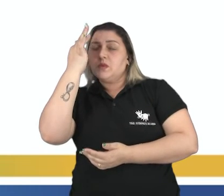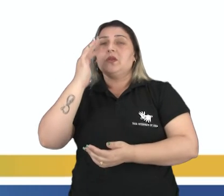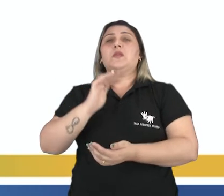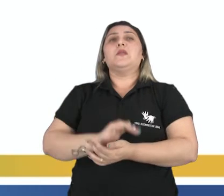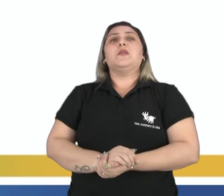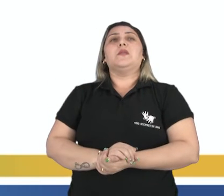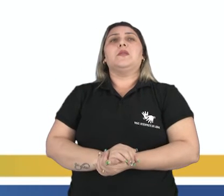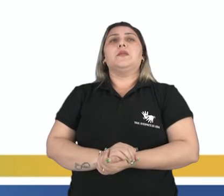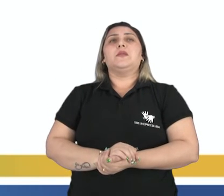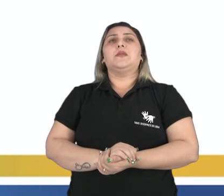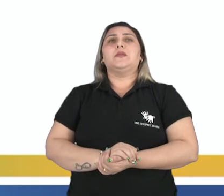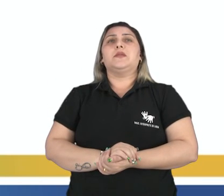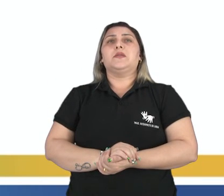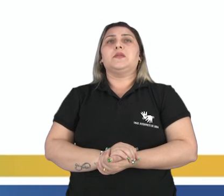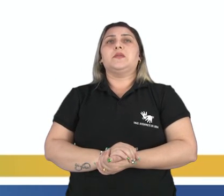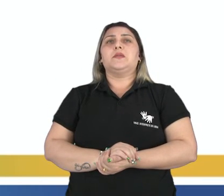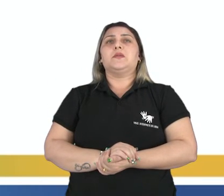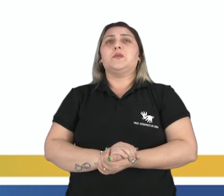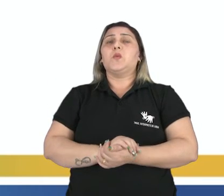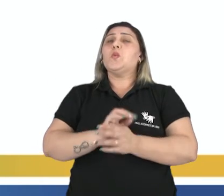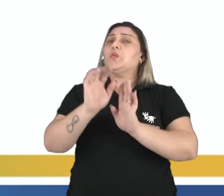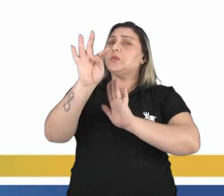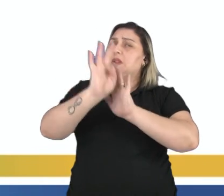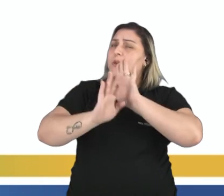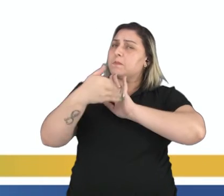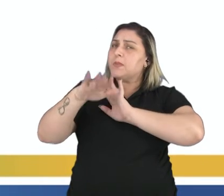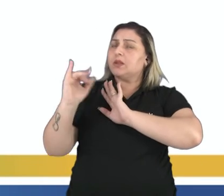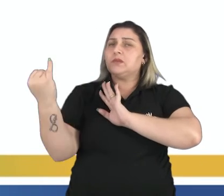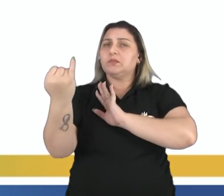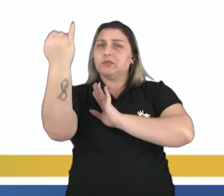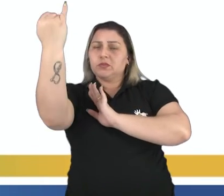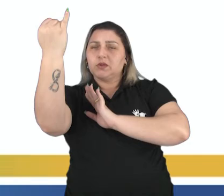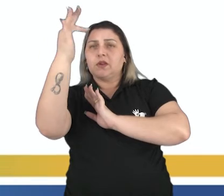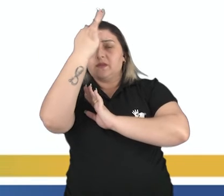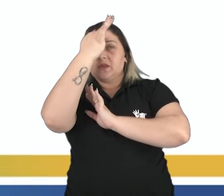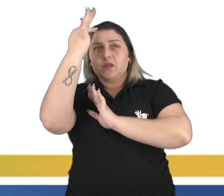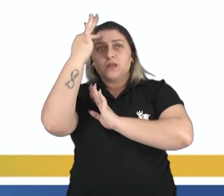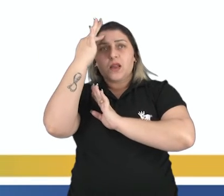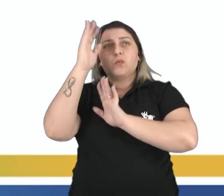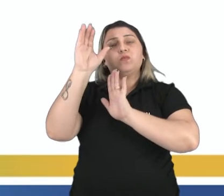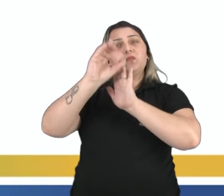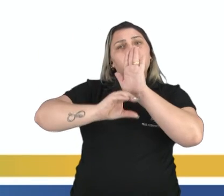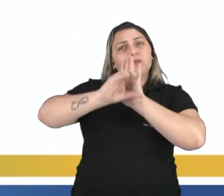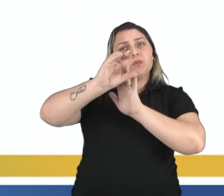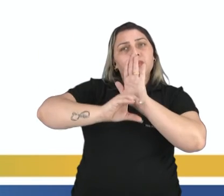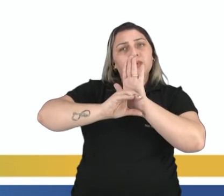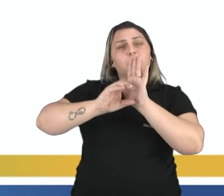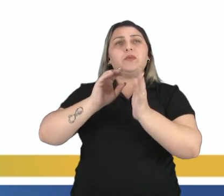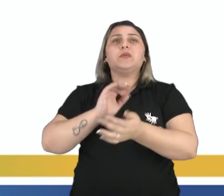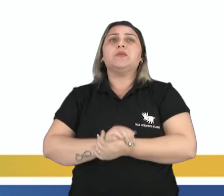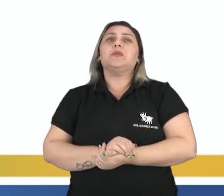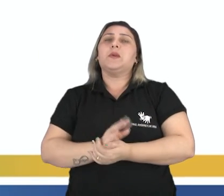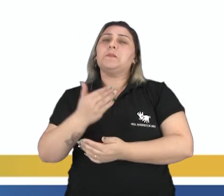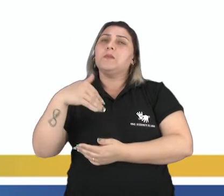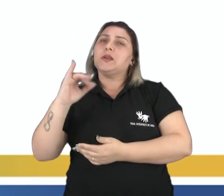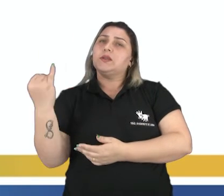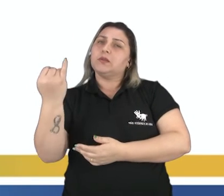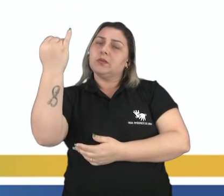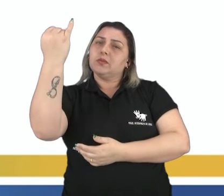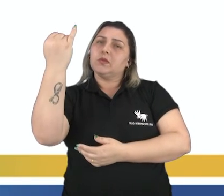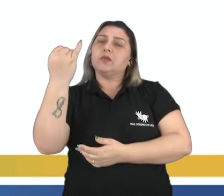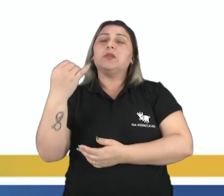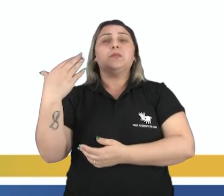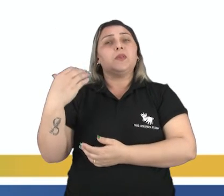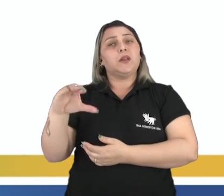certo? Segundo ele, o que é mais importante para a filosofia é o conceito, o que é mais importante